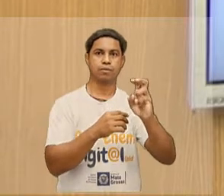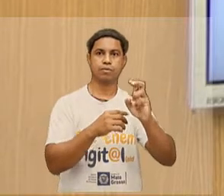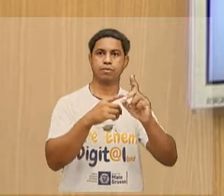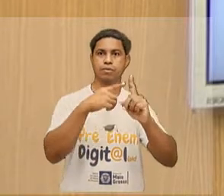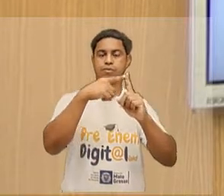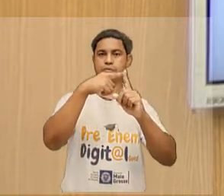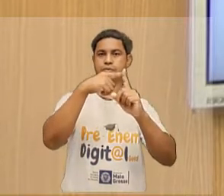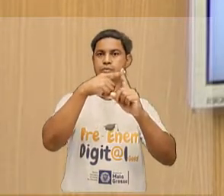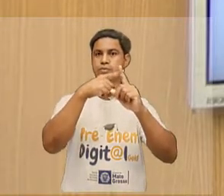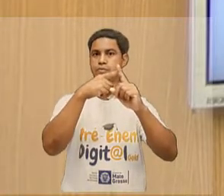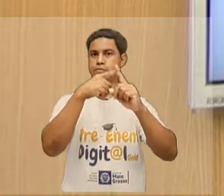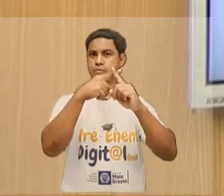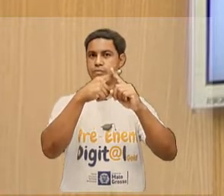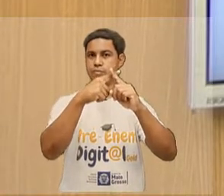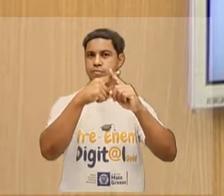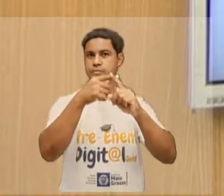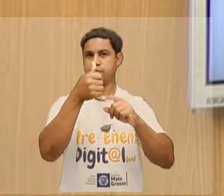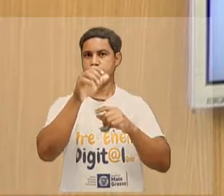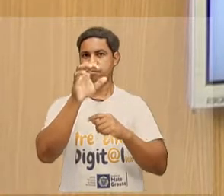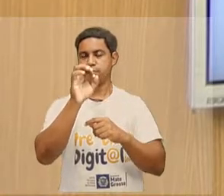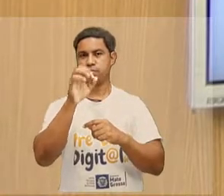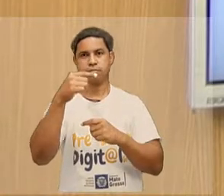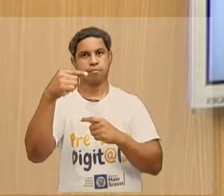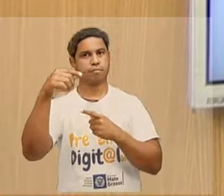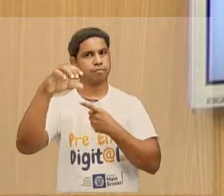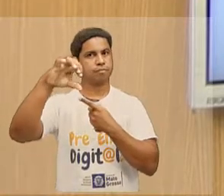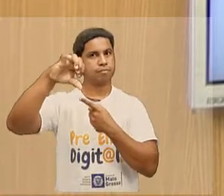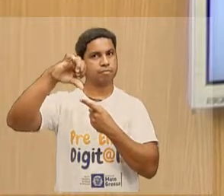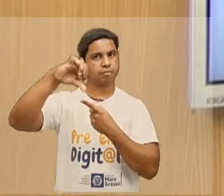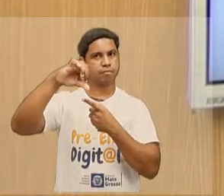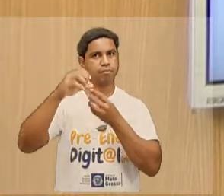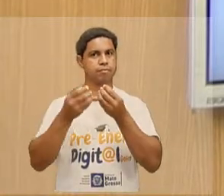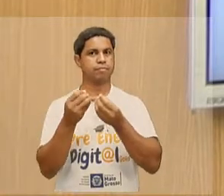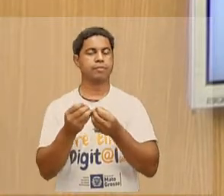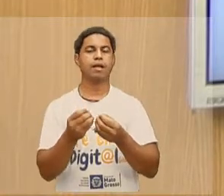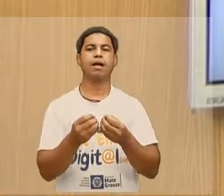10 na menos 9 Coulomb. E daí a gente fala em